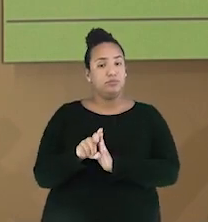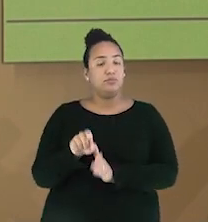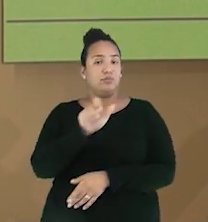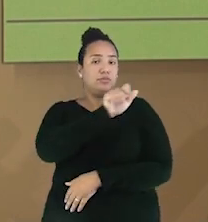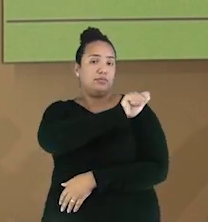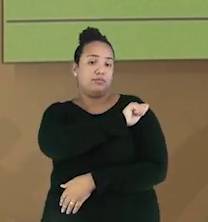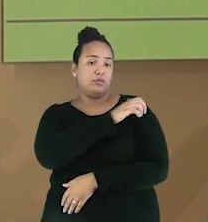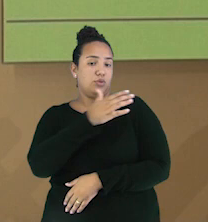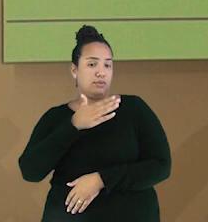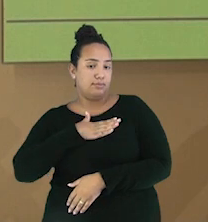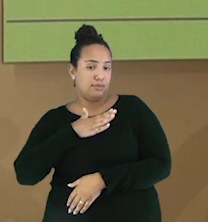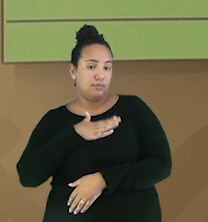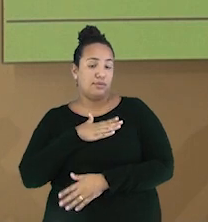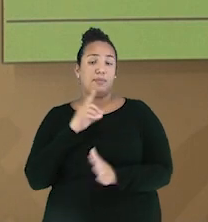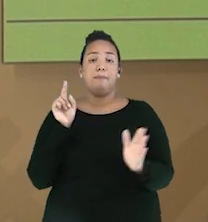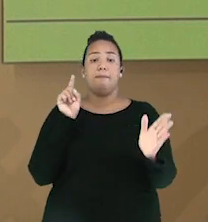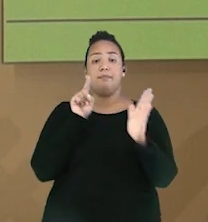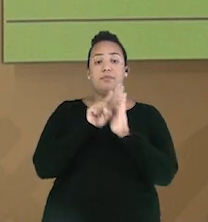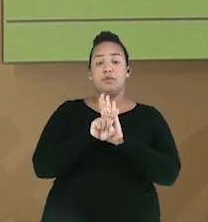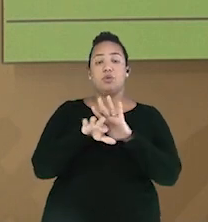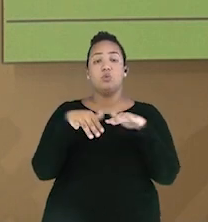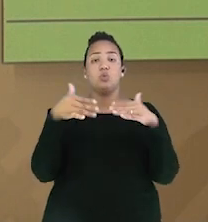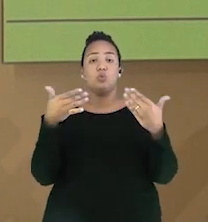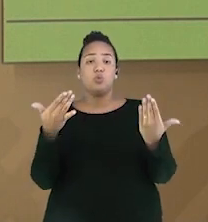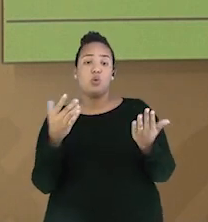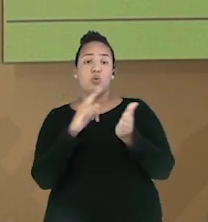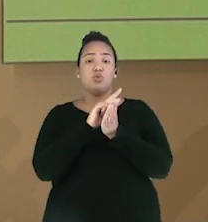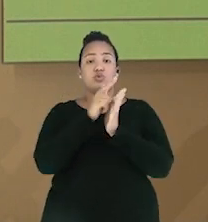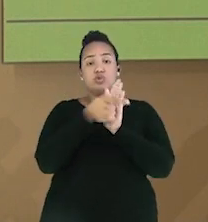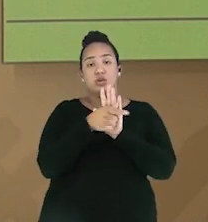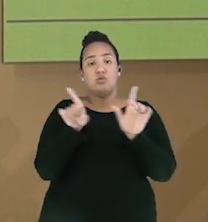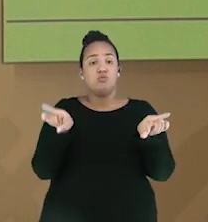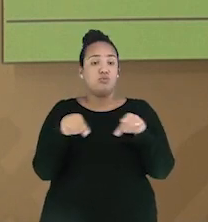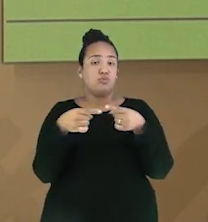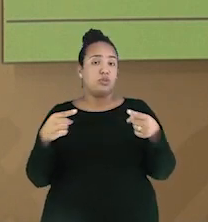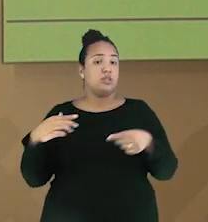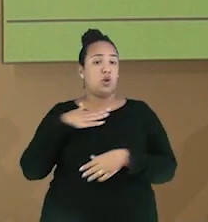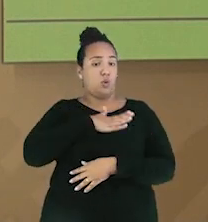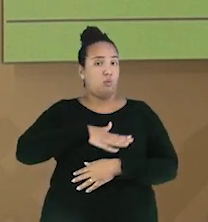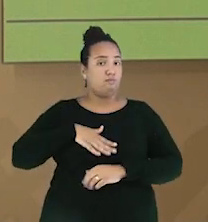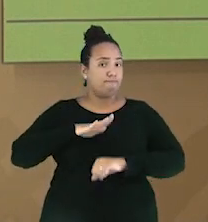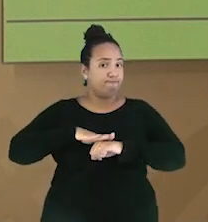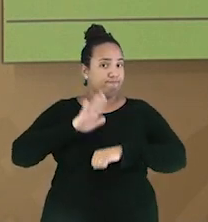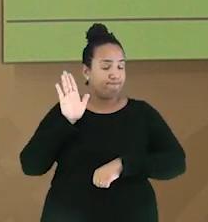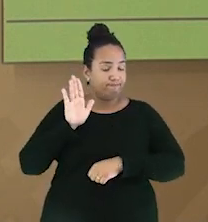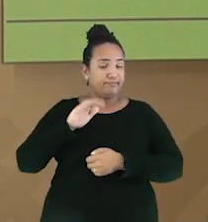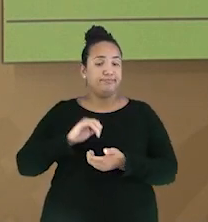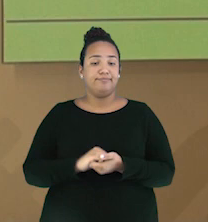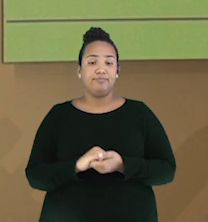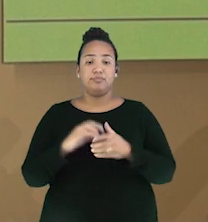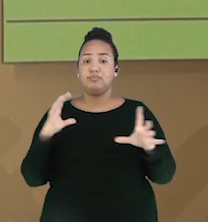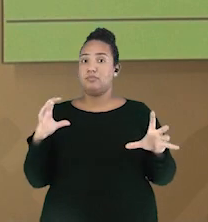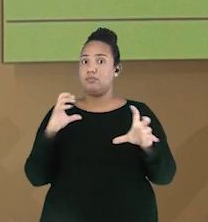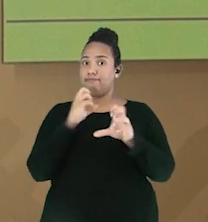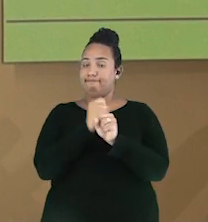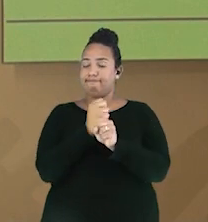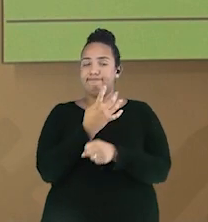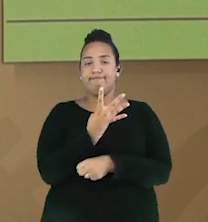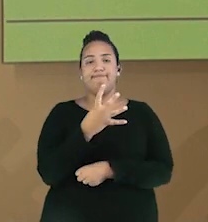alunos, perguntando qual é o gênero musical mais ouvido por eles. No total, foram 40